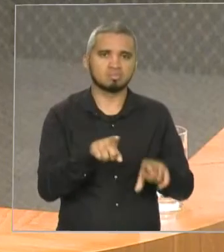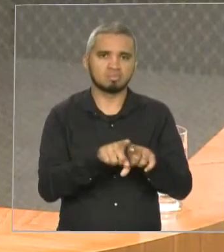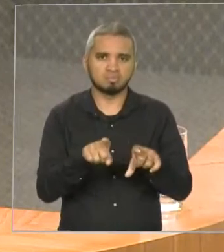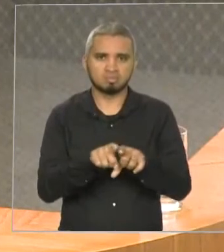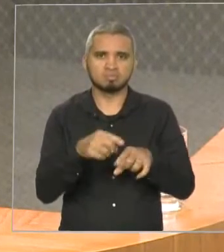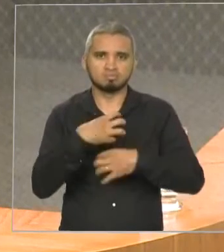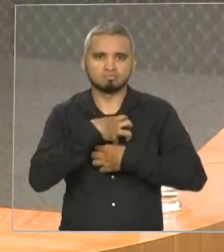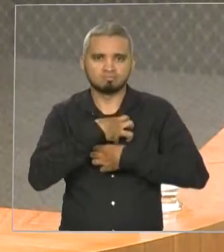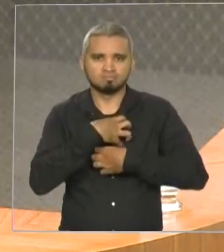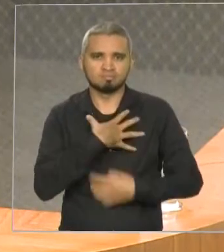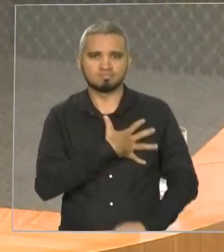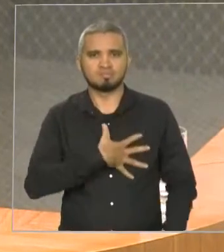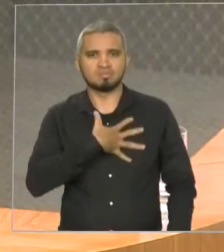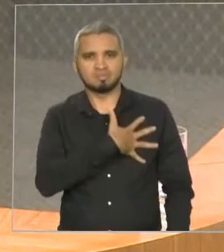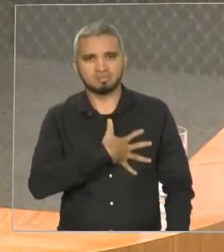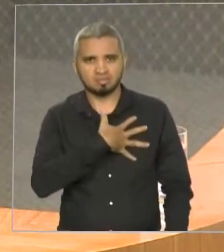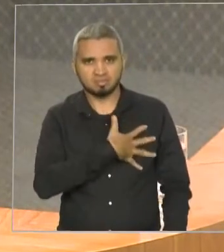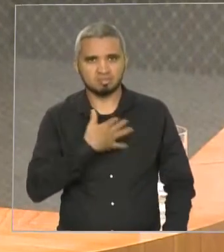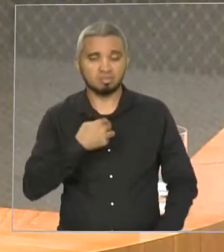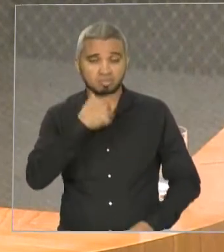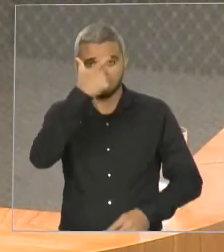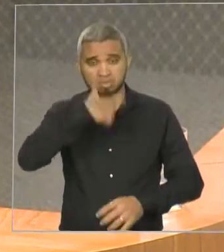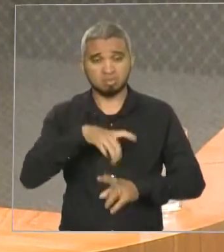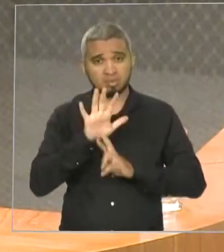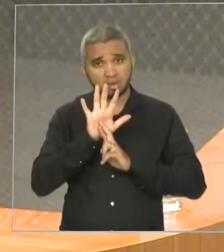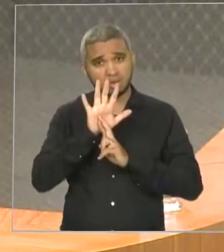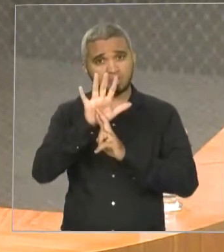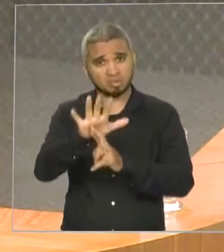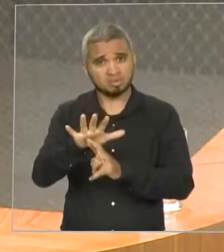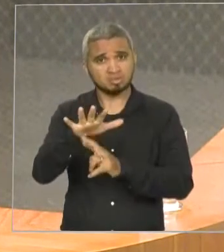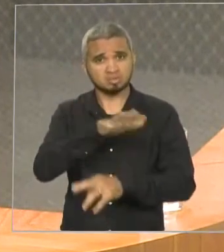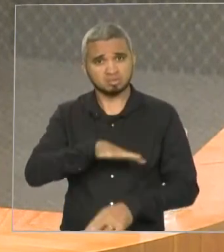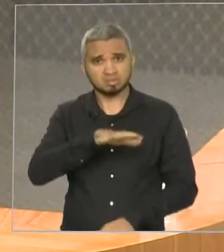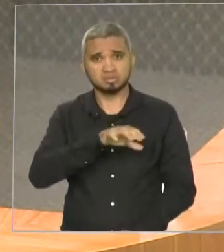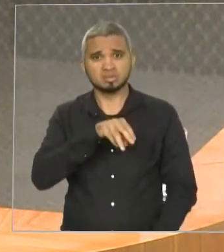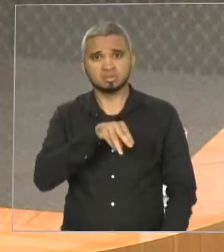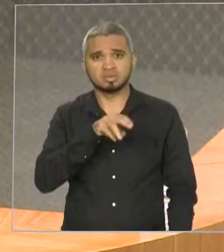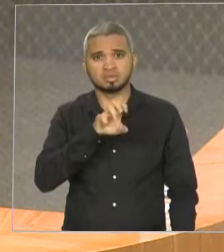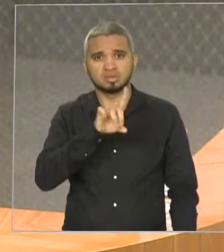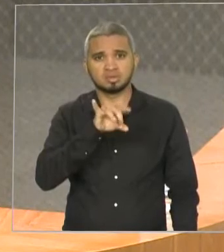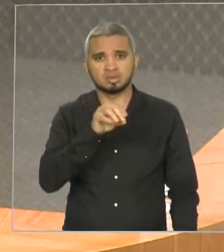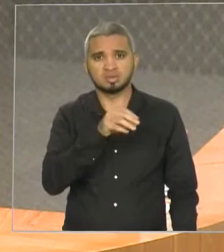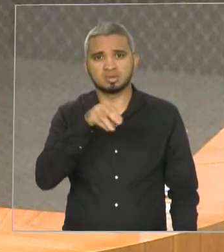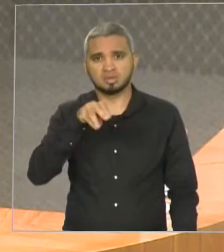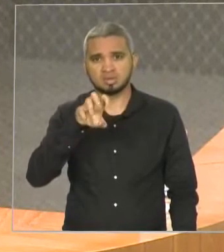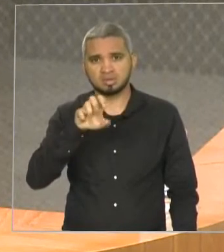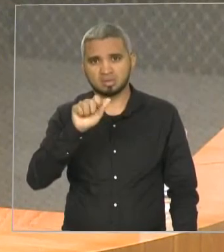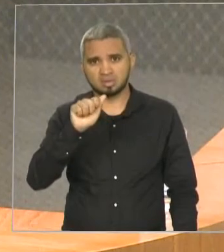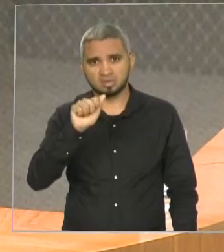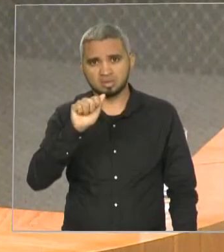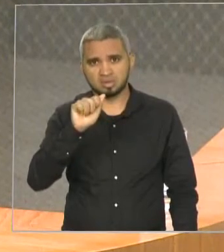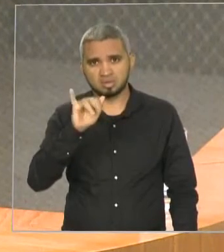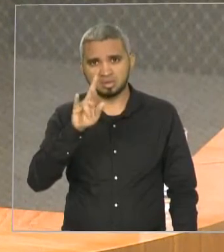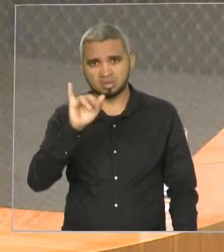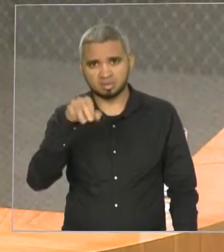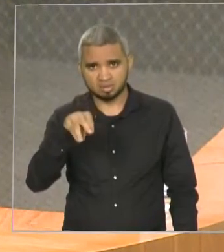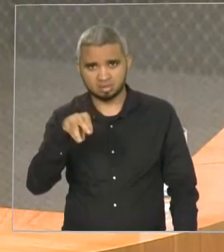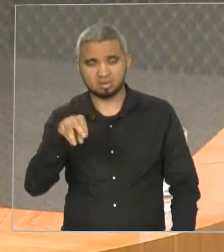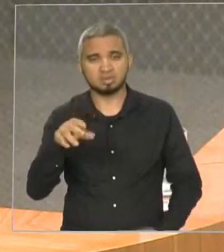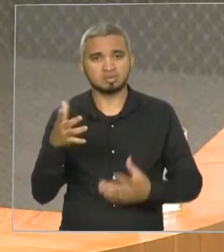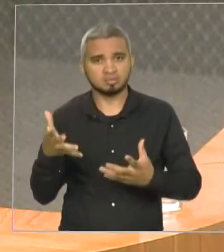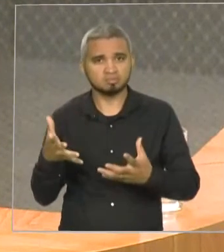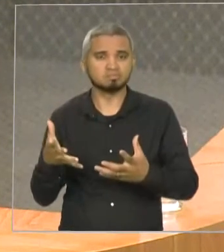a região do Médio Mearim, representando aquele povo ordeiro, hospitaleiro, que realmente, lá naquele encontro do PR,